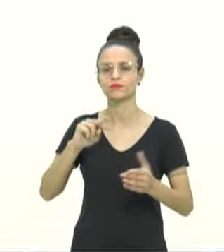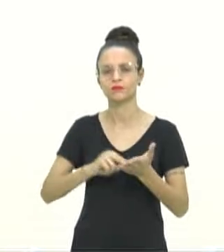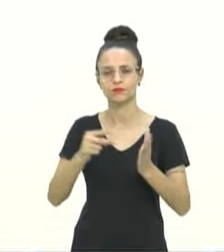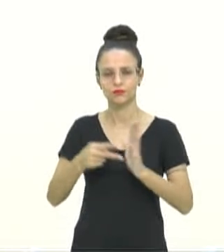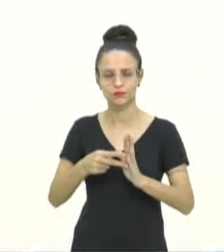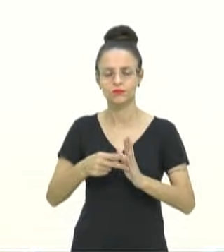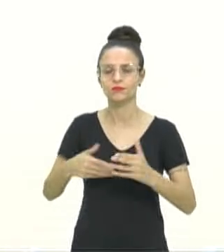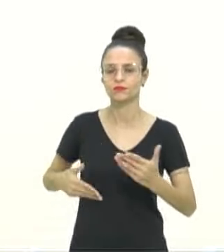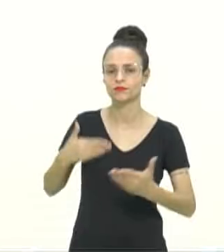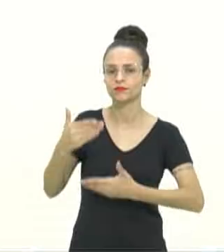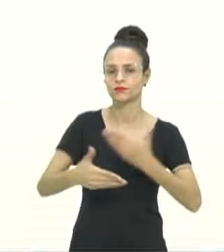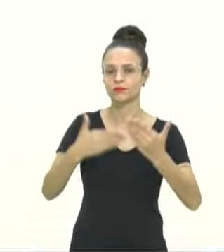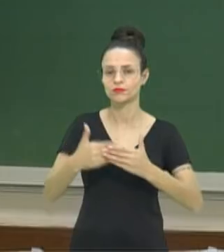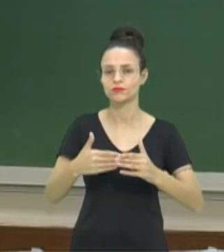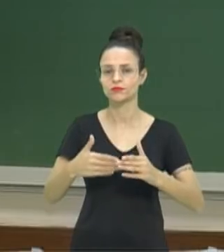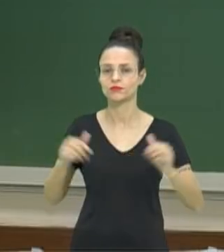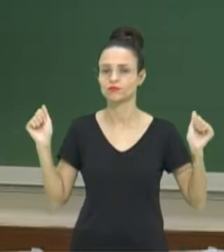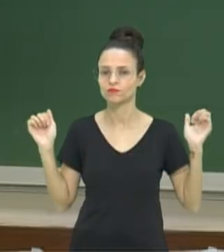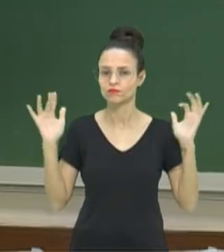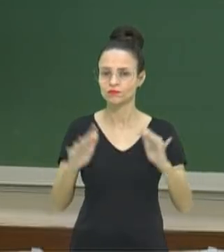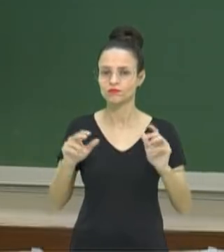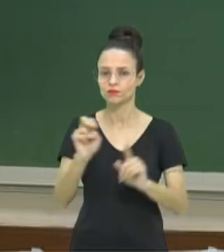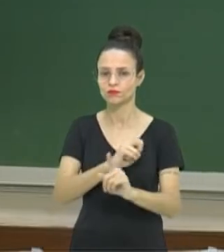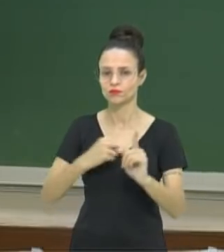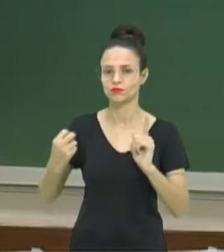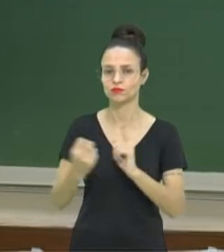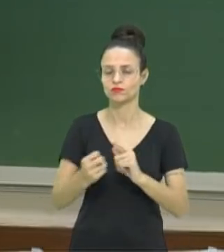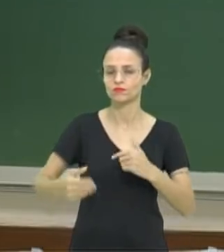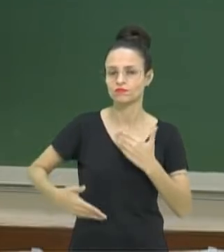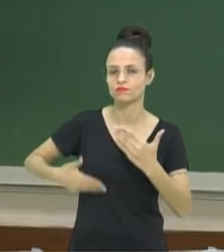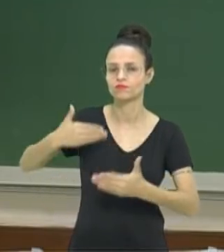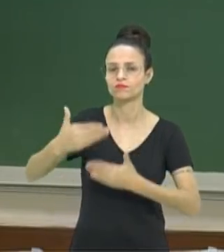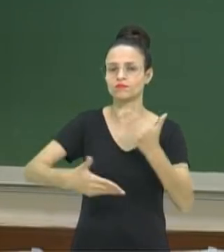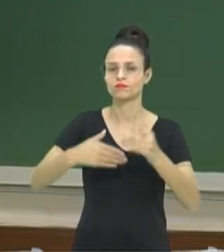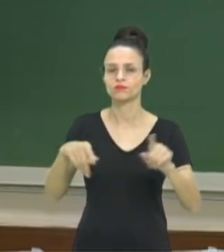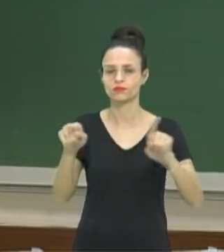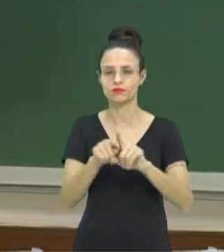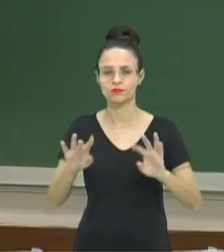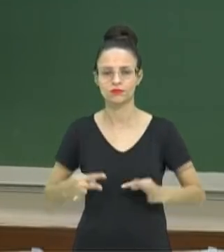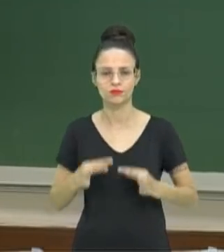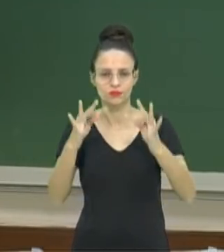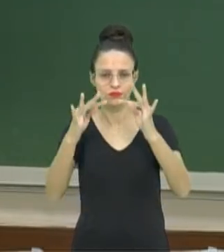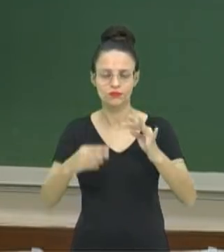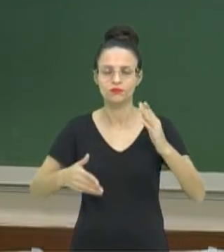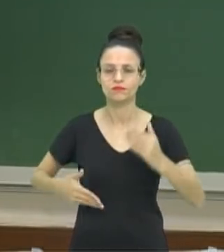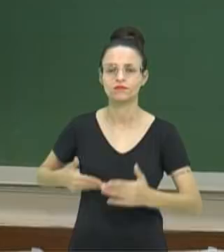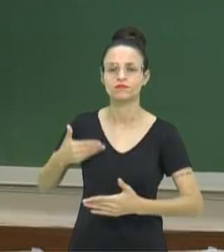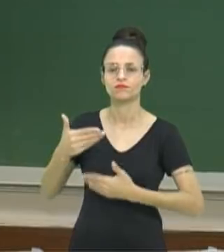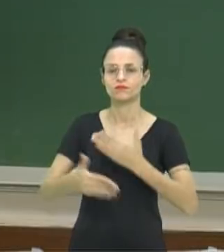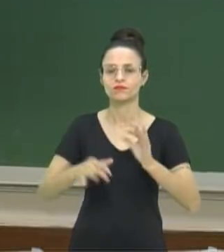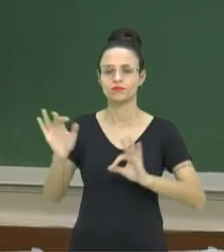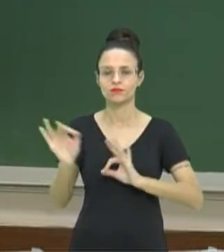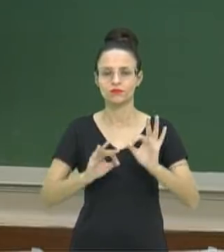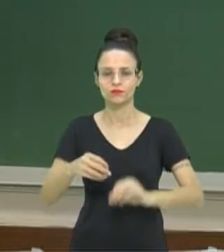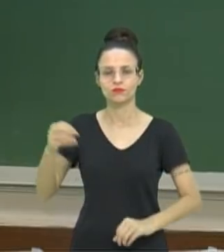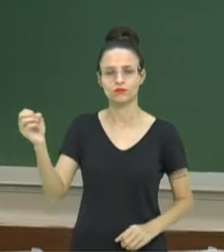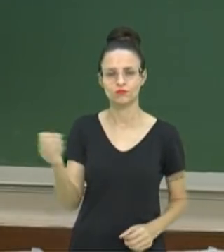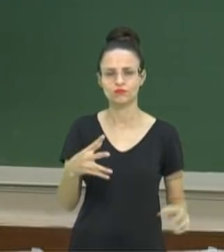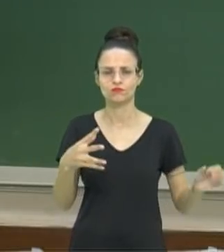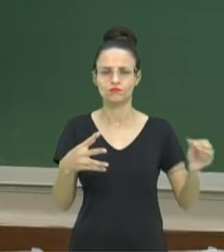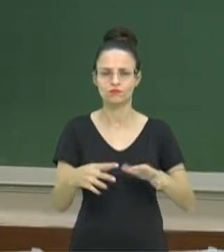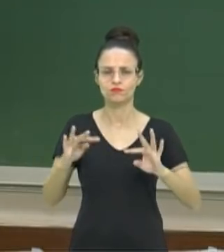civilização e tecnologia. Então, conforme as sociedades ao longo da história iam se organizando e desenvolvendo novas técnicas para